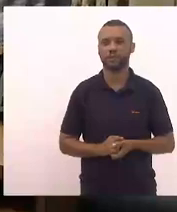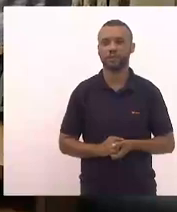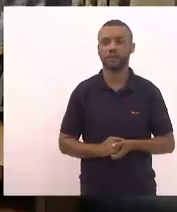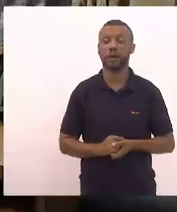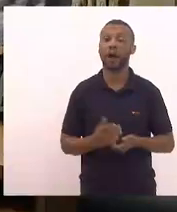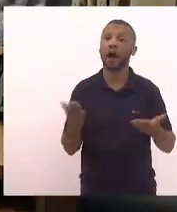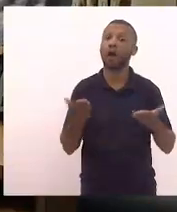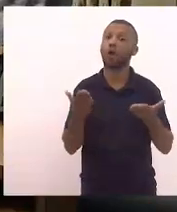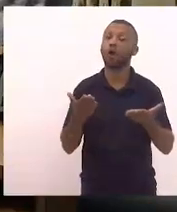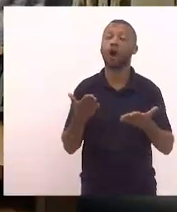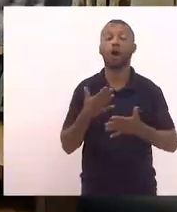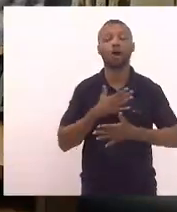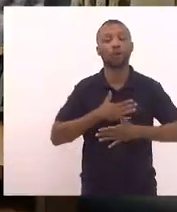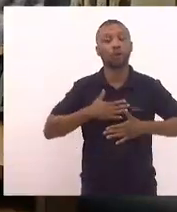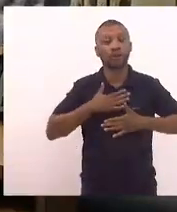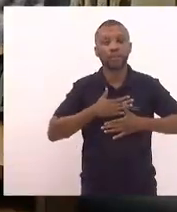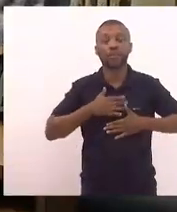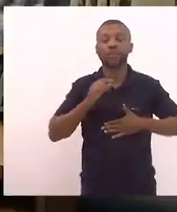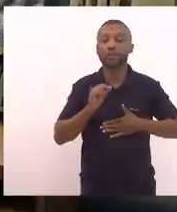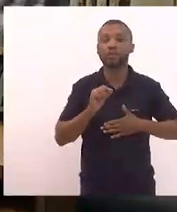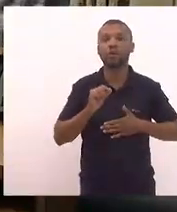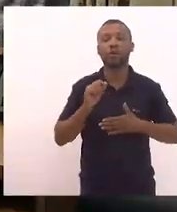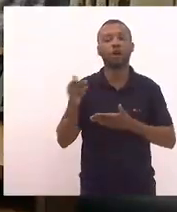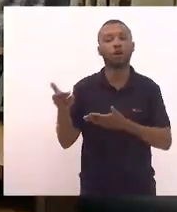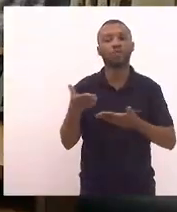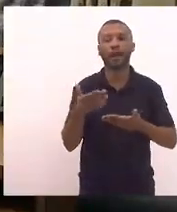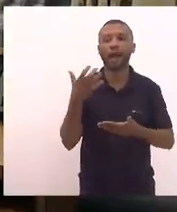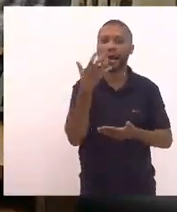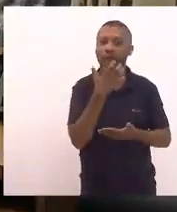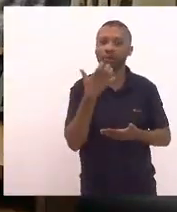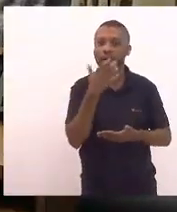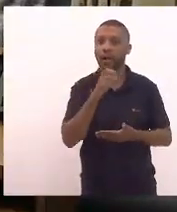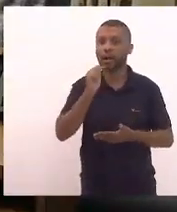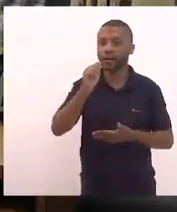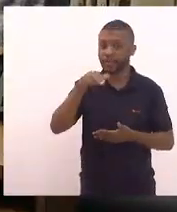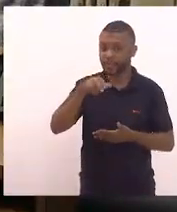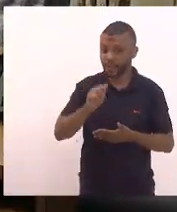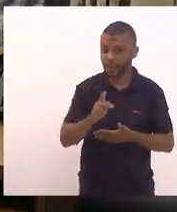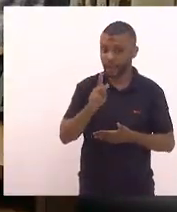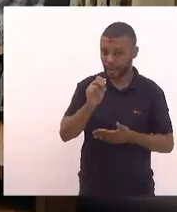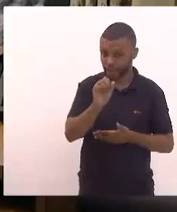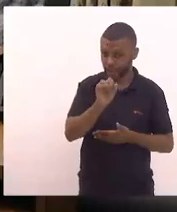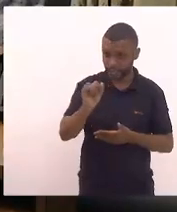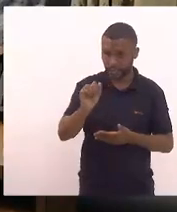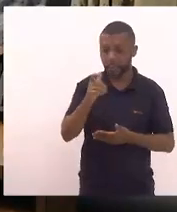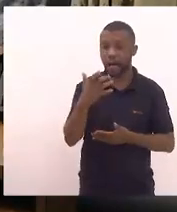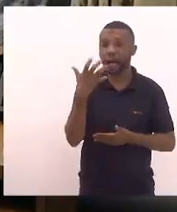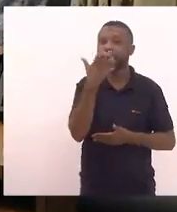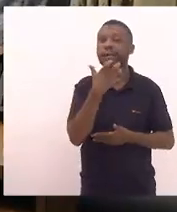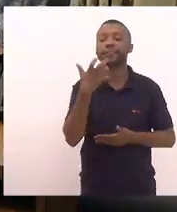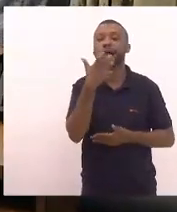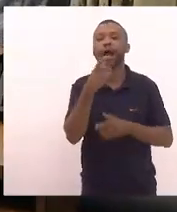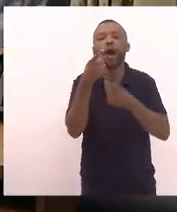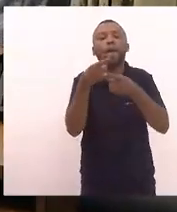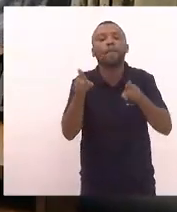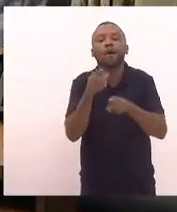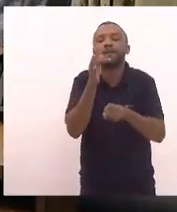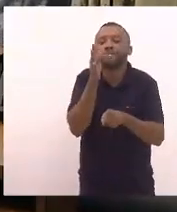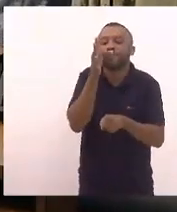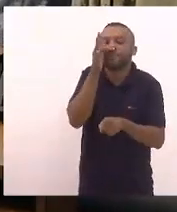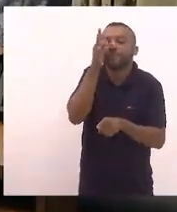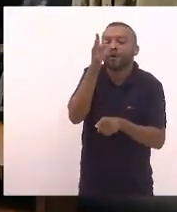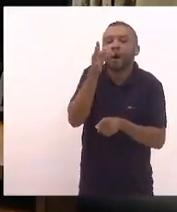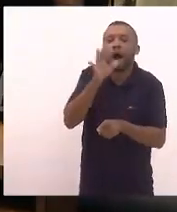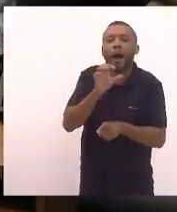Gostaria agora de convidar a cantora Ana Cássia da Silva para cantar a música Flor Amorosa,